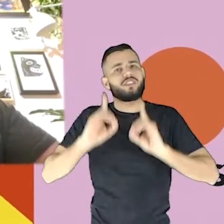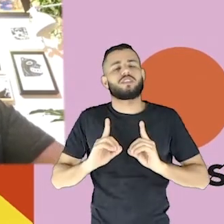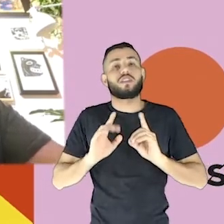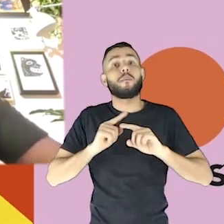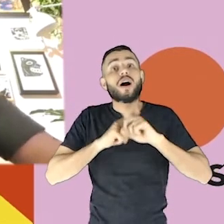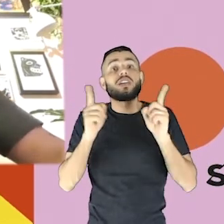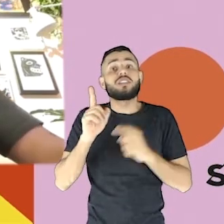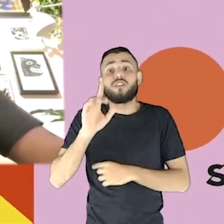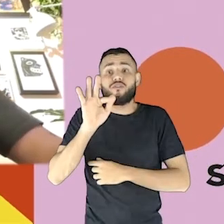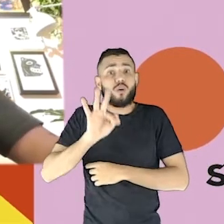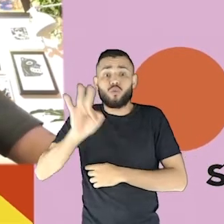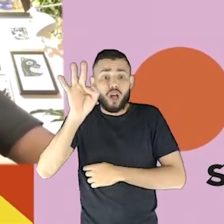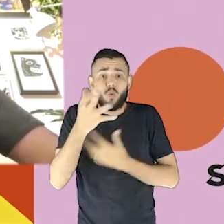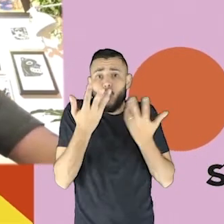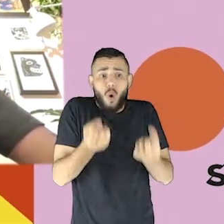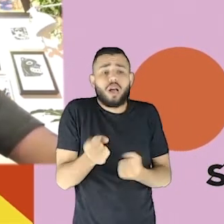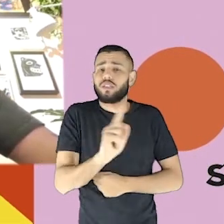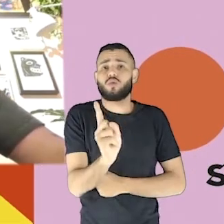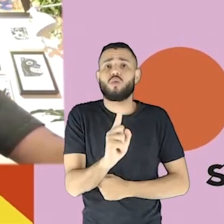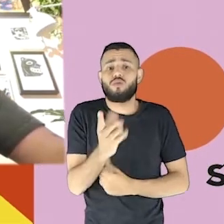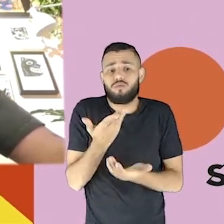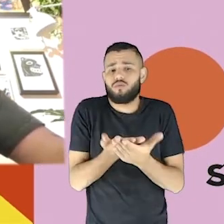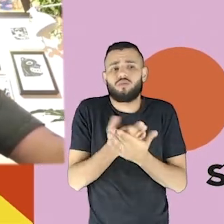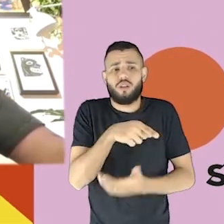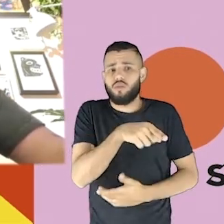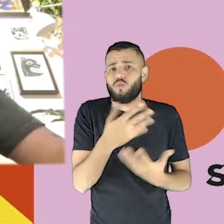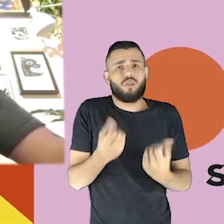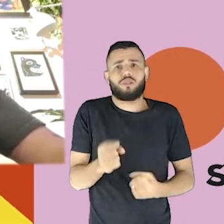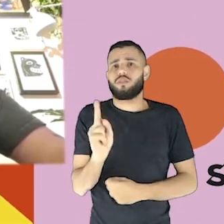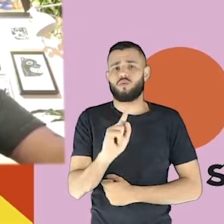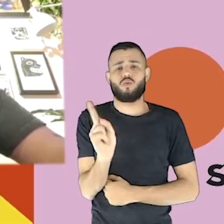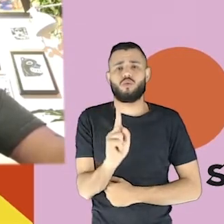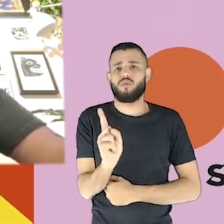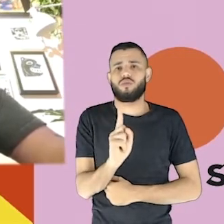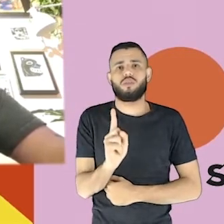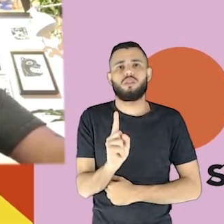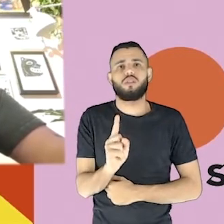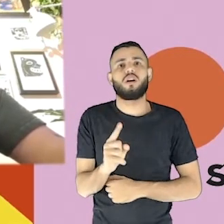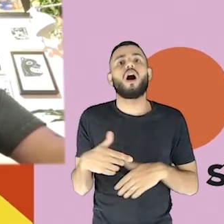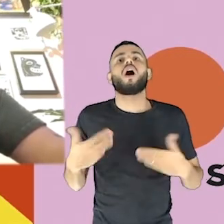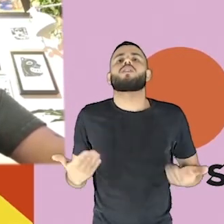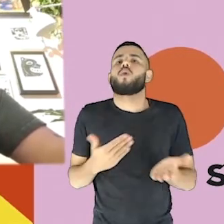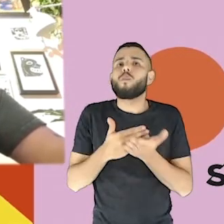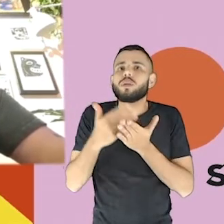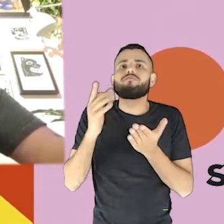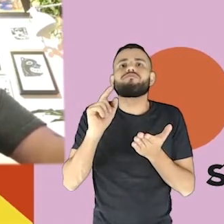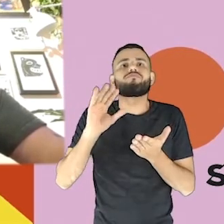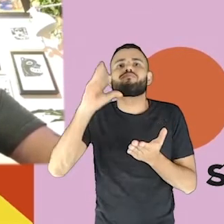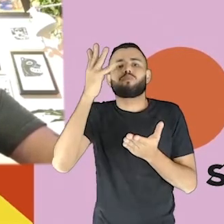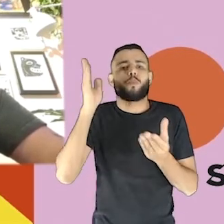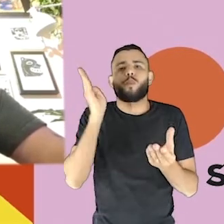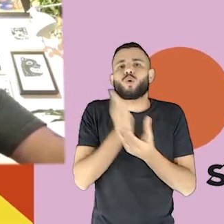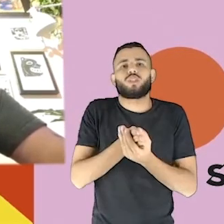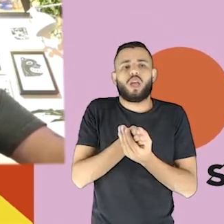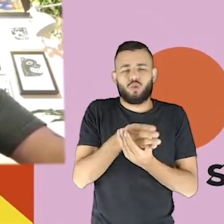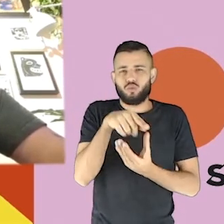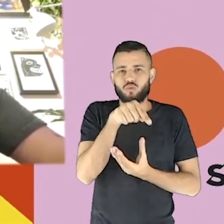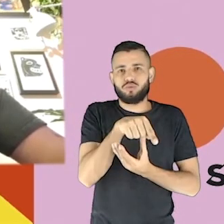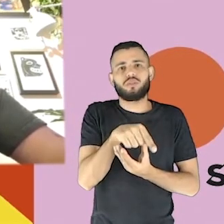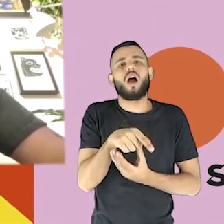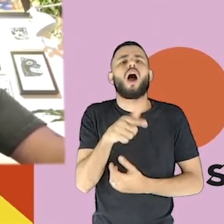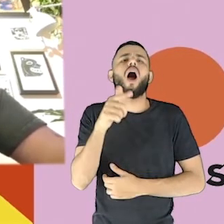deficiência. E a faculdade não queria que ela cursasse o curso. Não queria. E se abriu um processo jurídico na